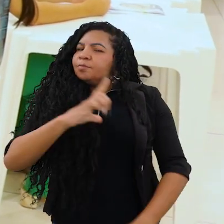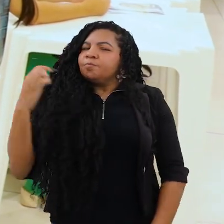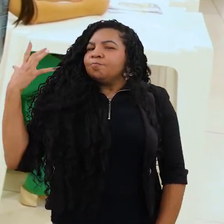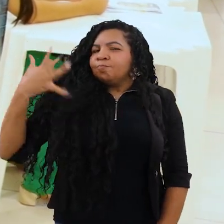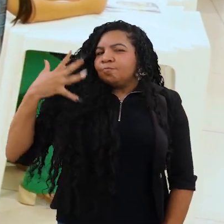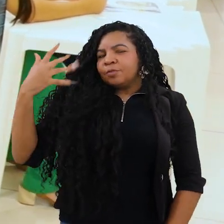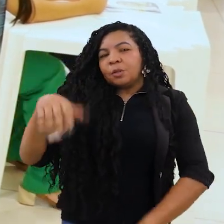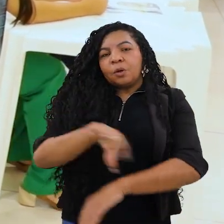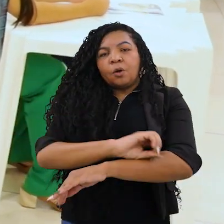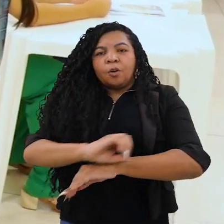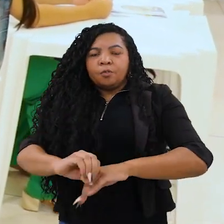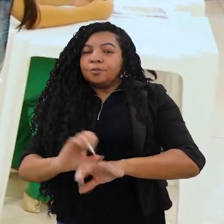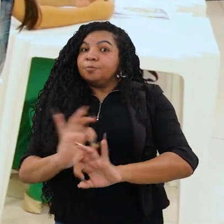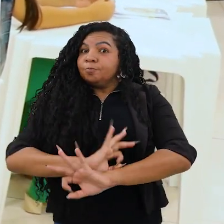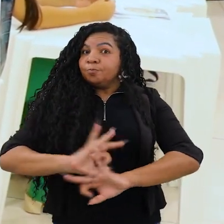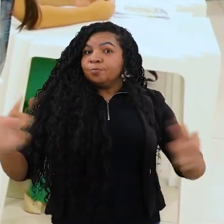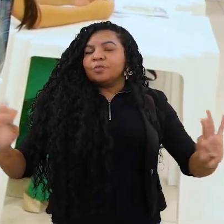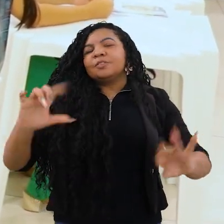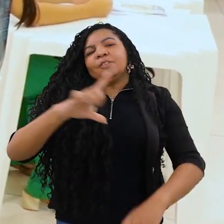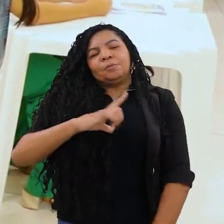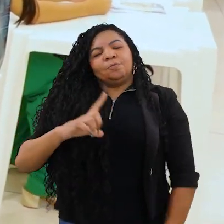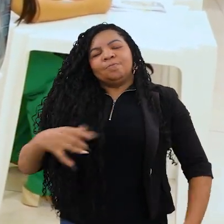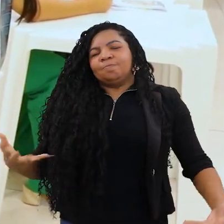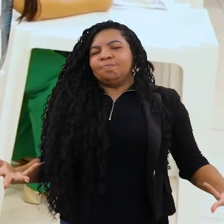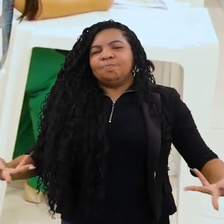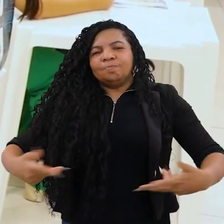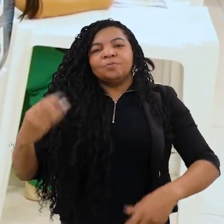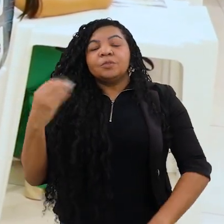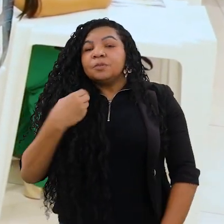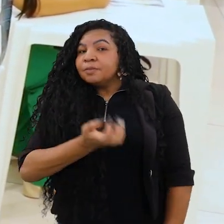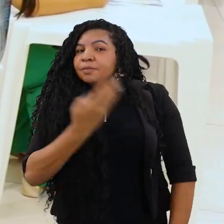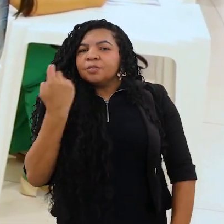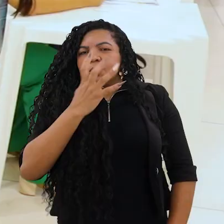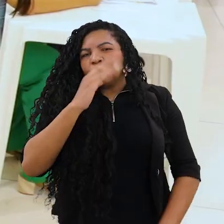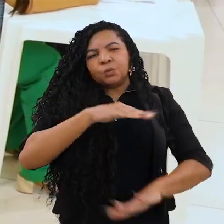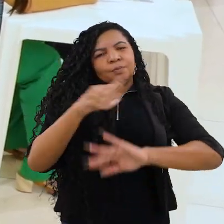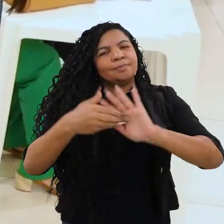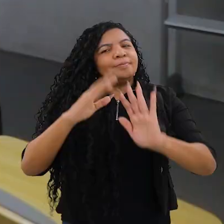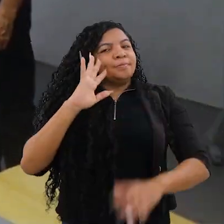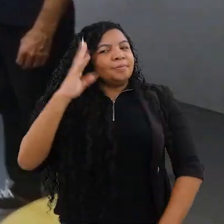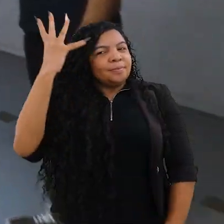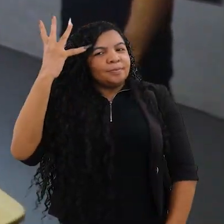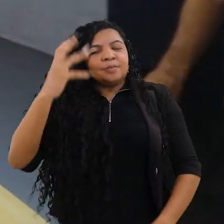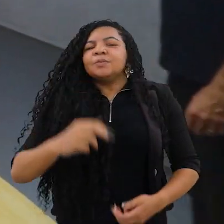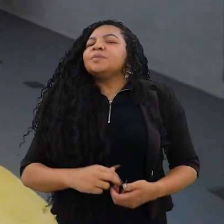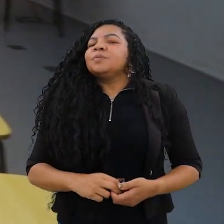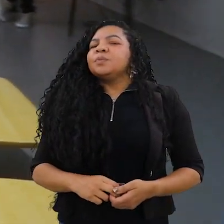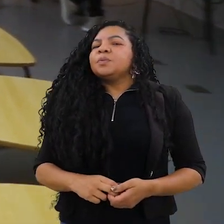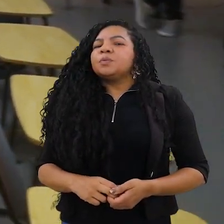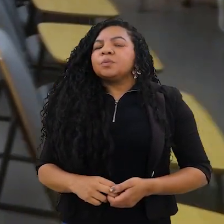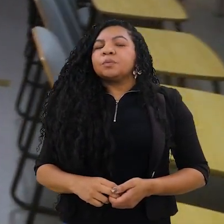com palestras e oficinas extremamente enriquecedoras. Confere comigo tudo o que rolou.